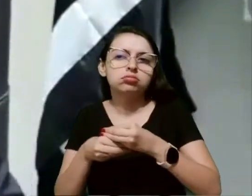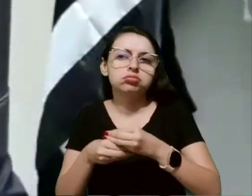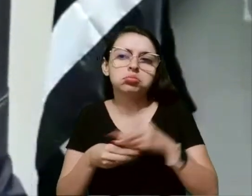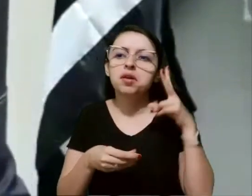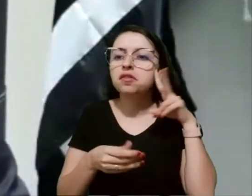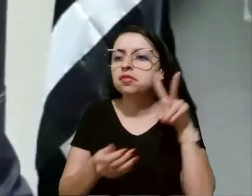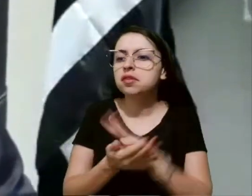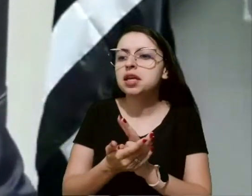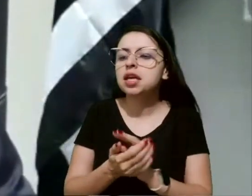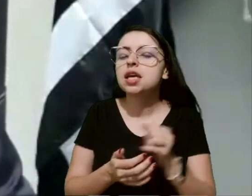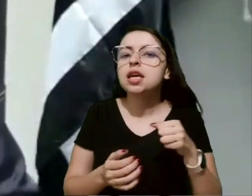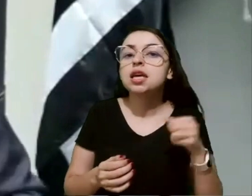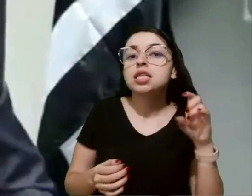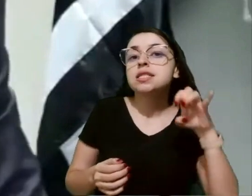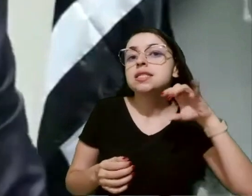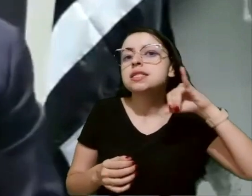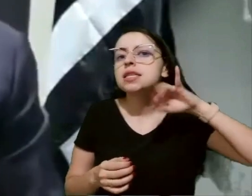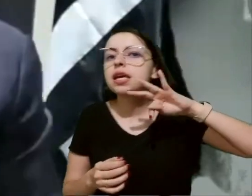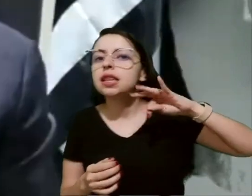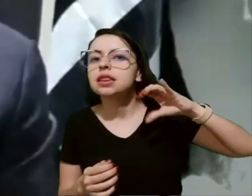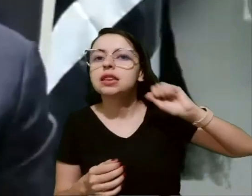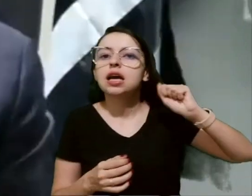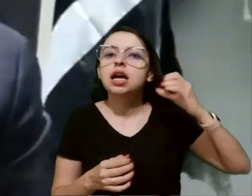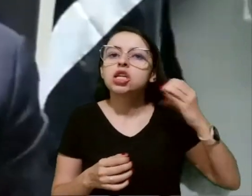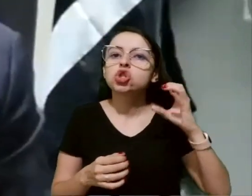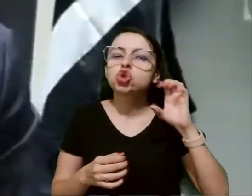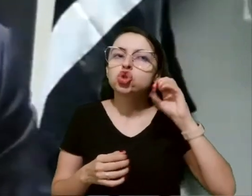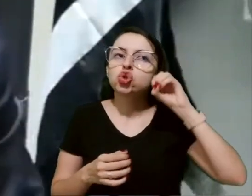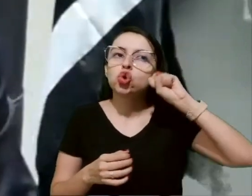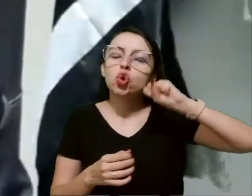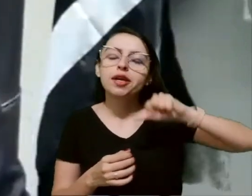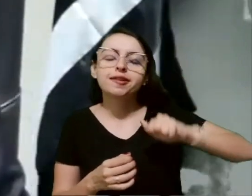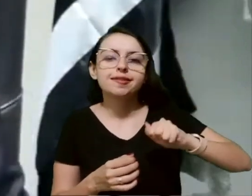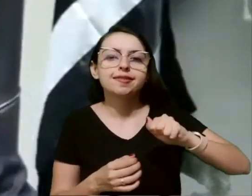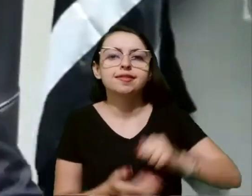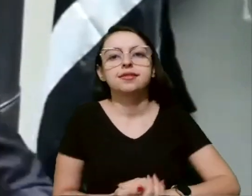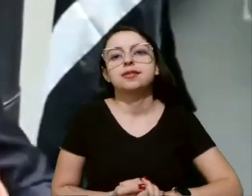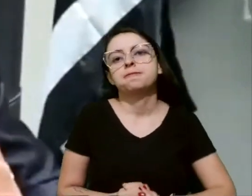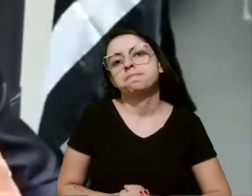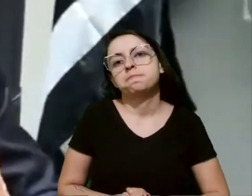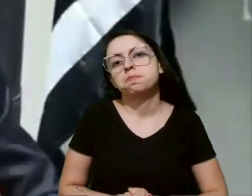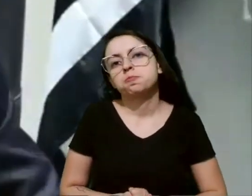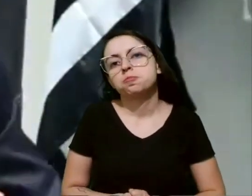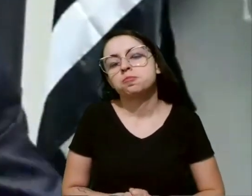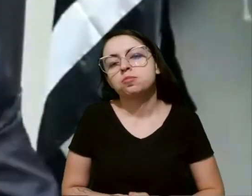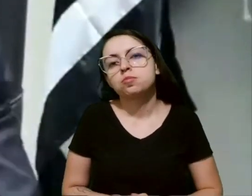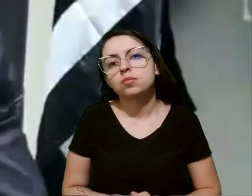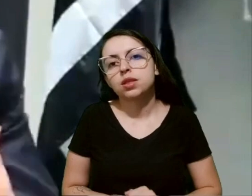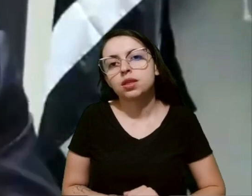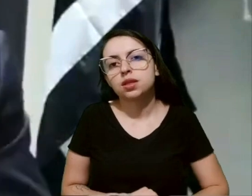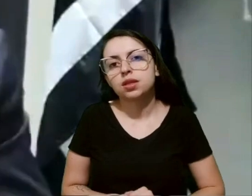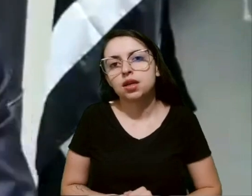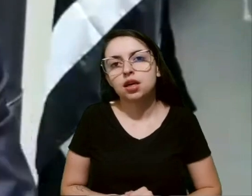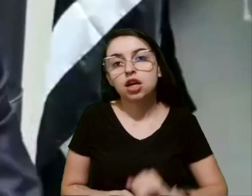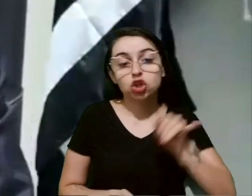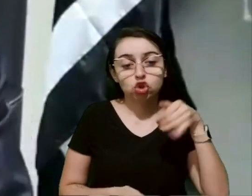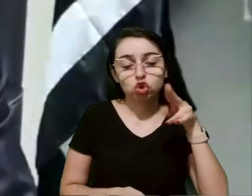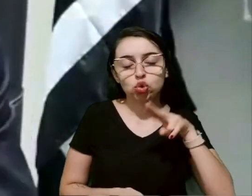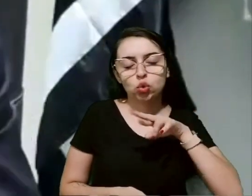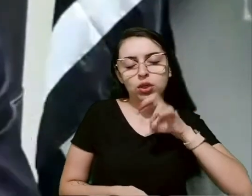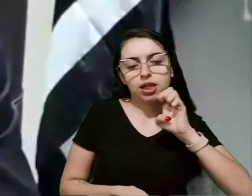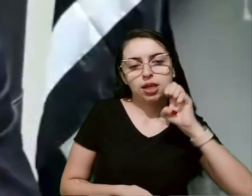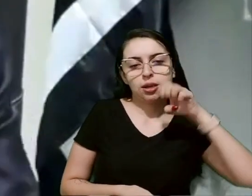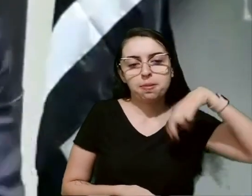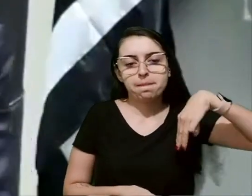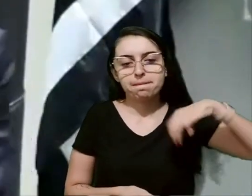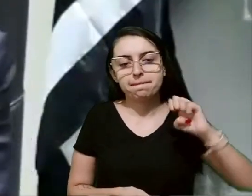citações, todas elas usam modelos jurimétricos por trás. Então, ela acabou, a jurimetria, num